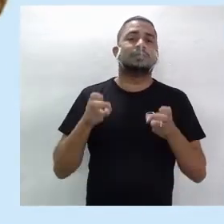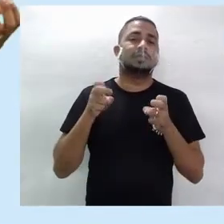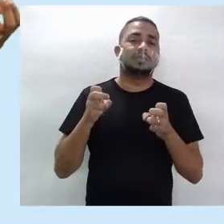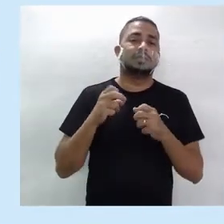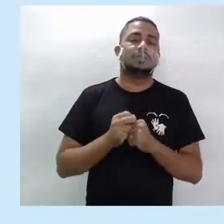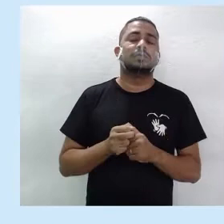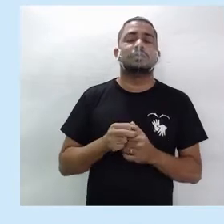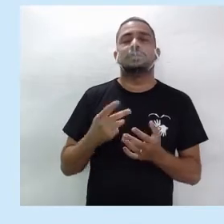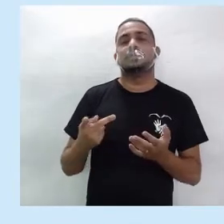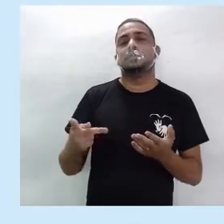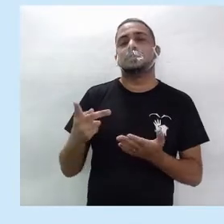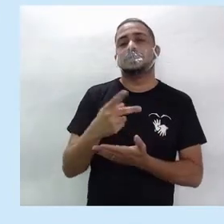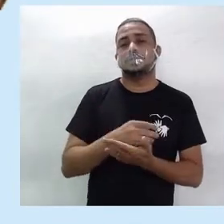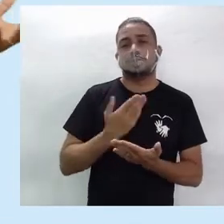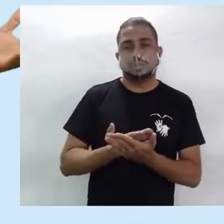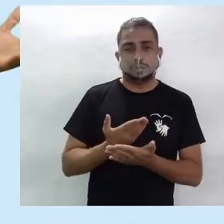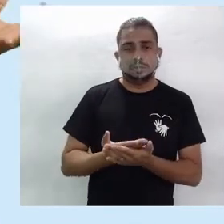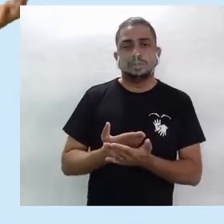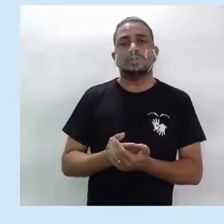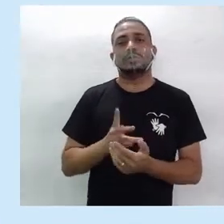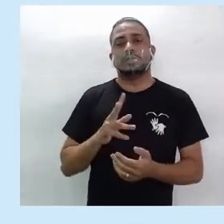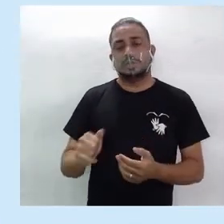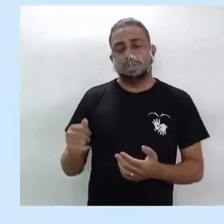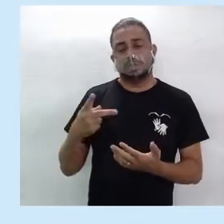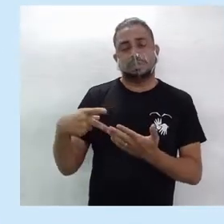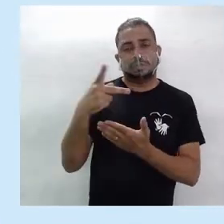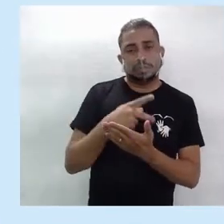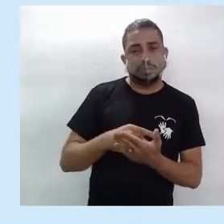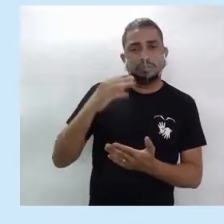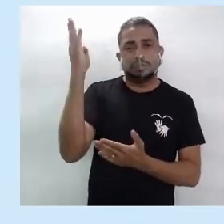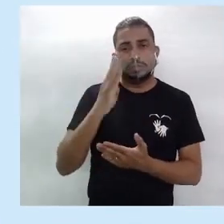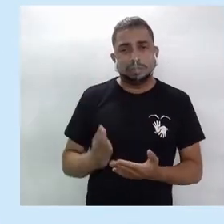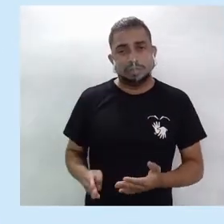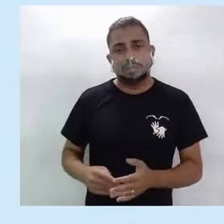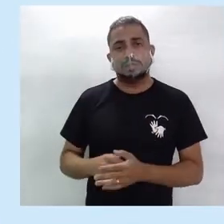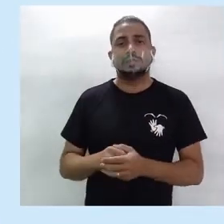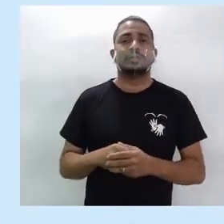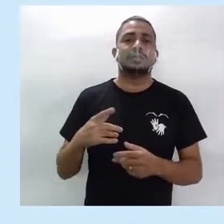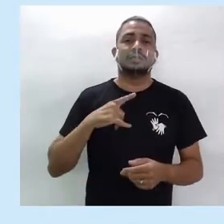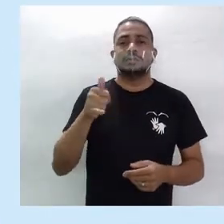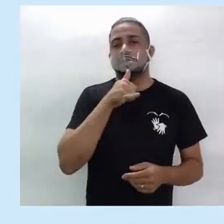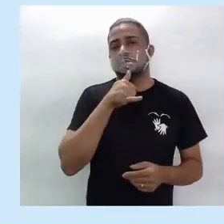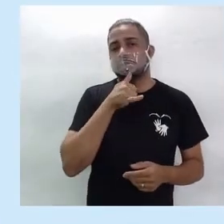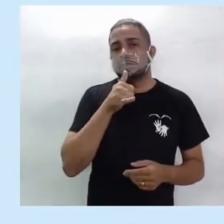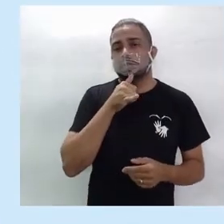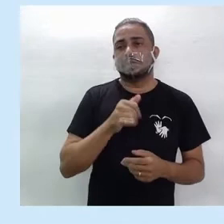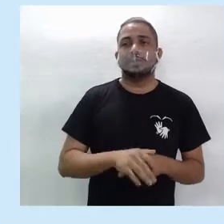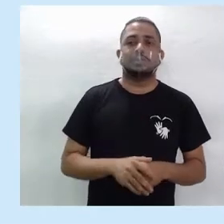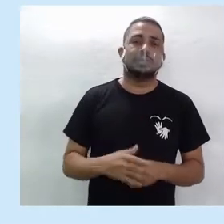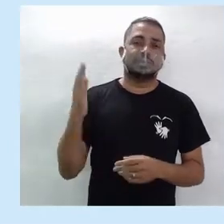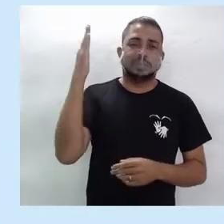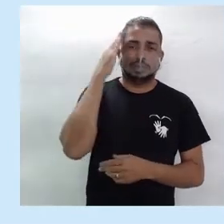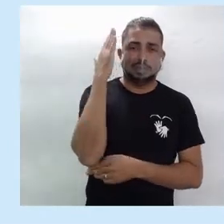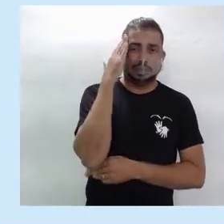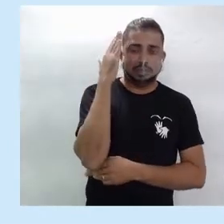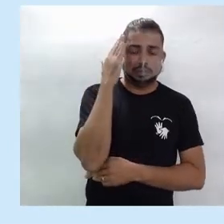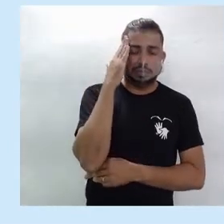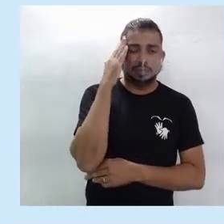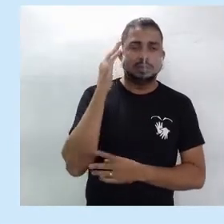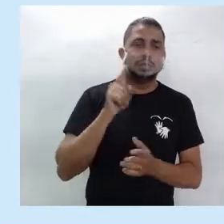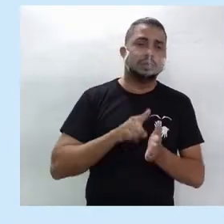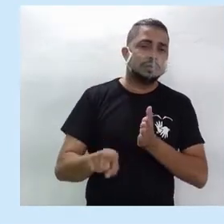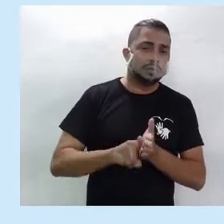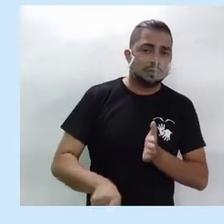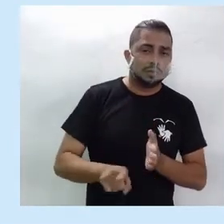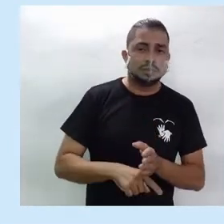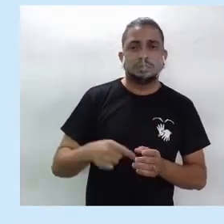de cartografia ele traz esse mapa do Brasil, como a gente deu como exemplo, para o entendimento de questões